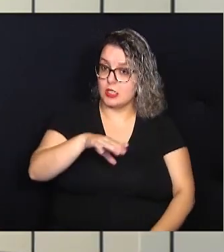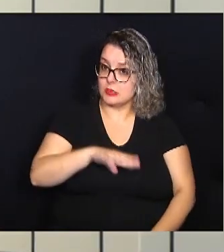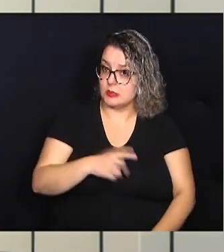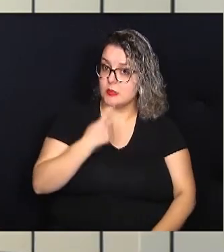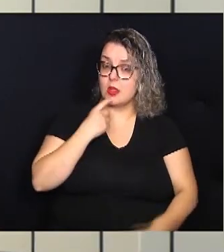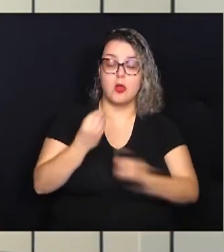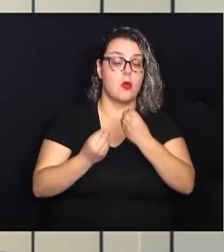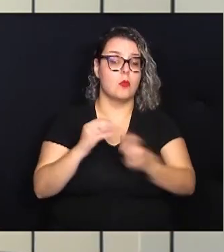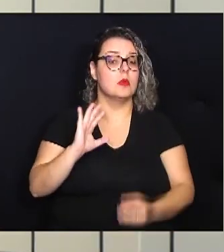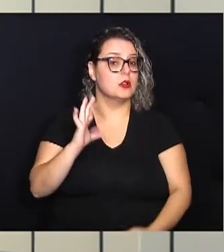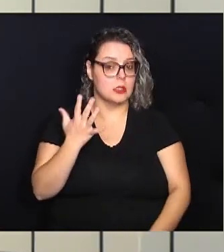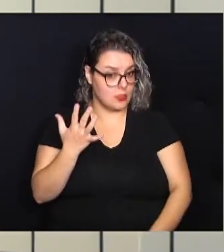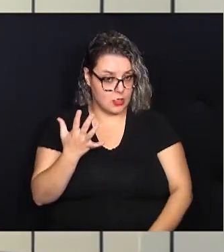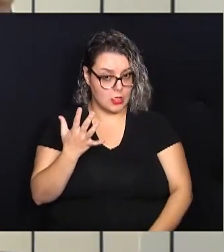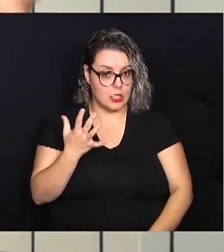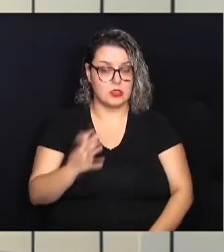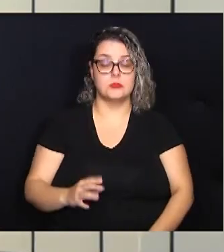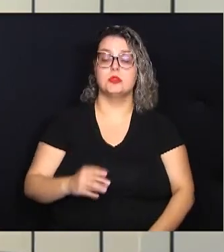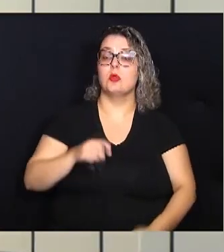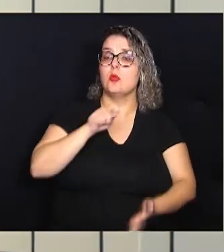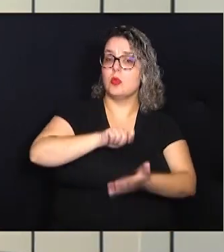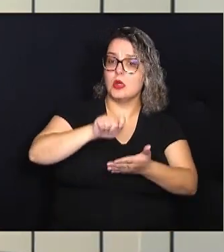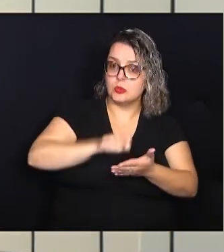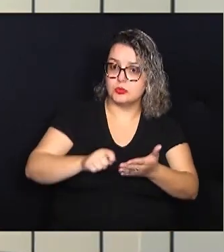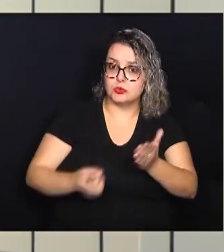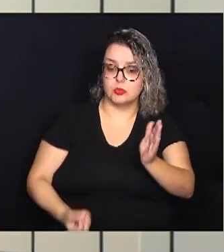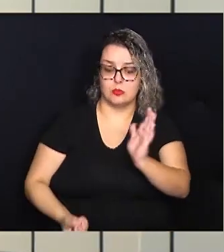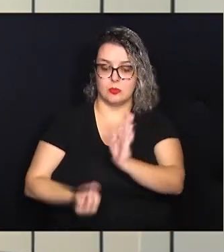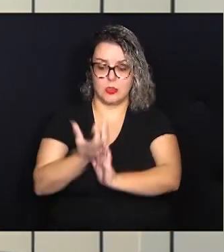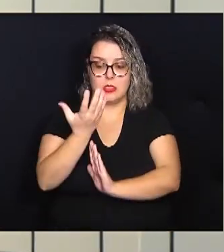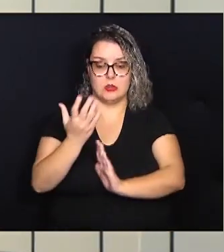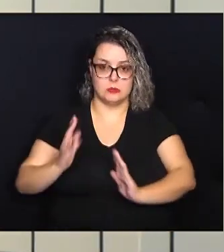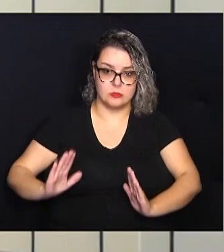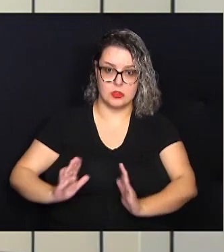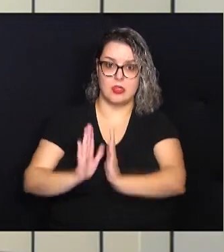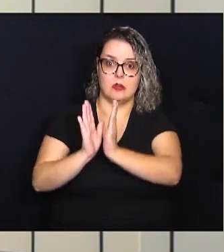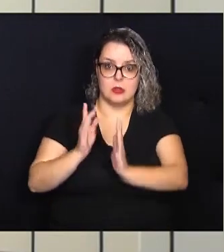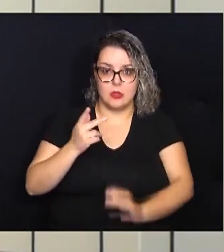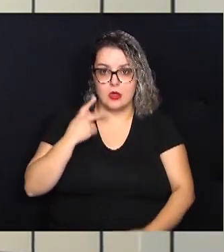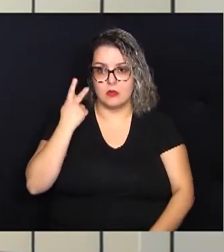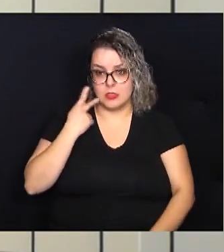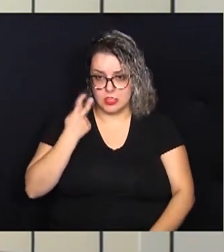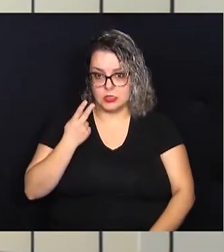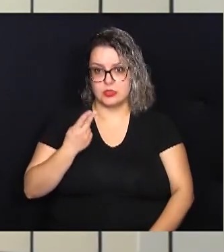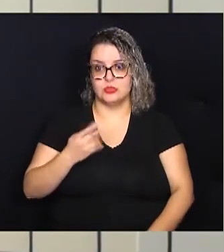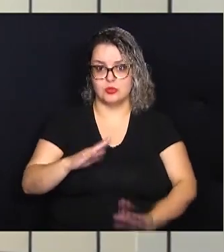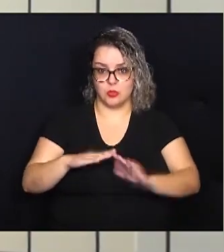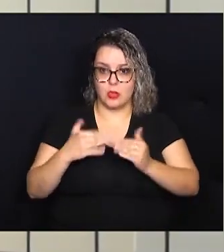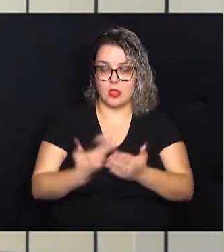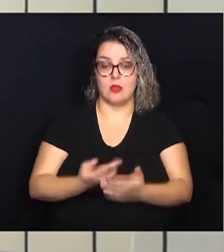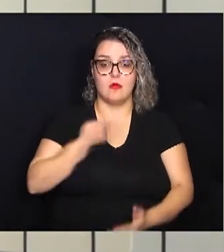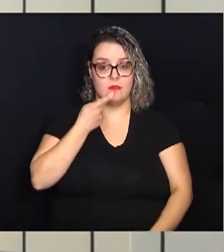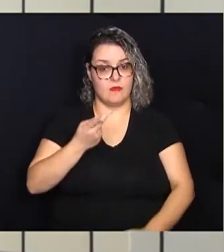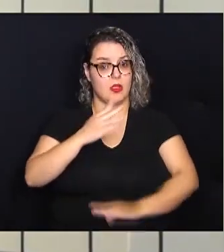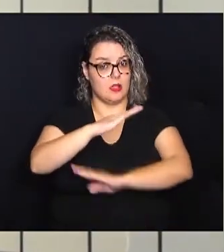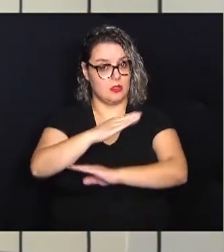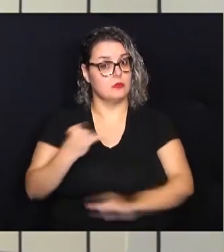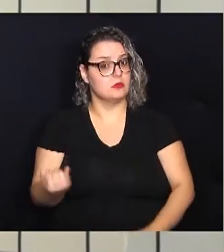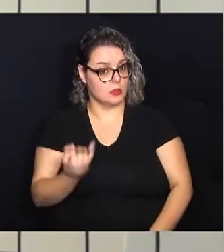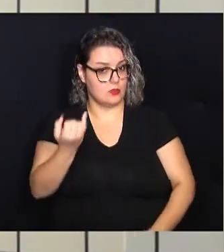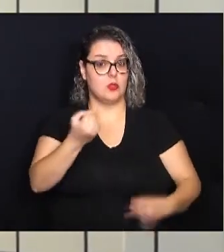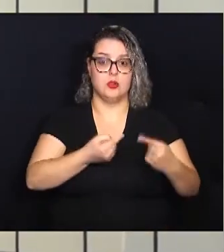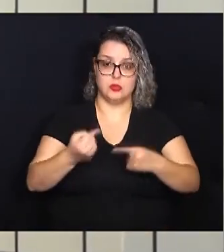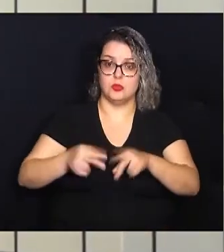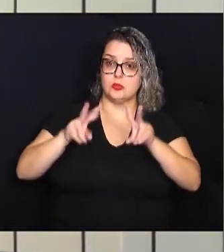O autor do requerimento para a criação desta frente fala da importância da Câmara discutir o tema